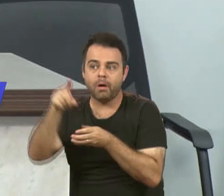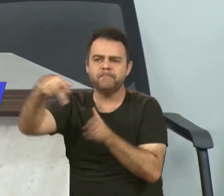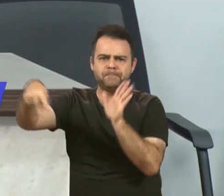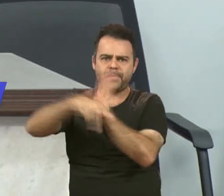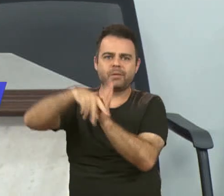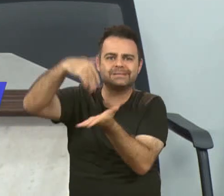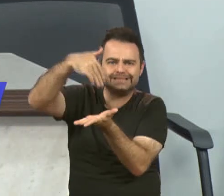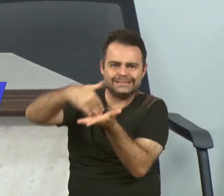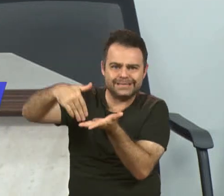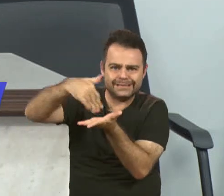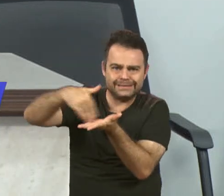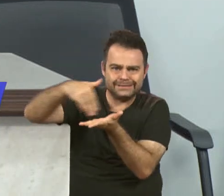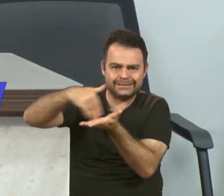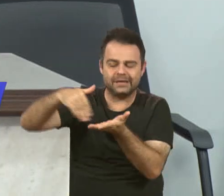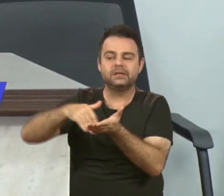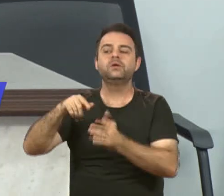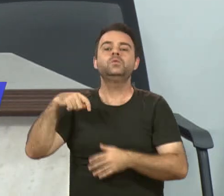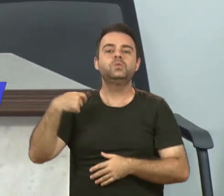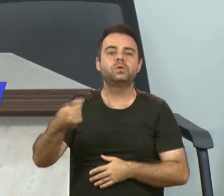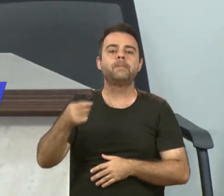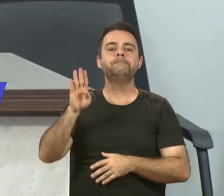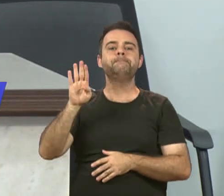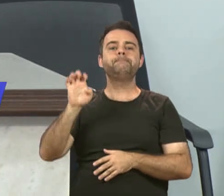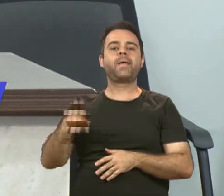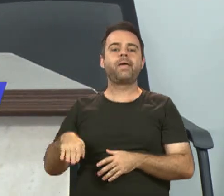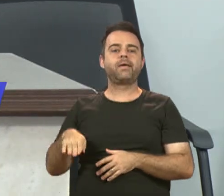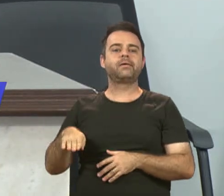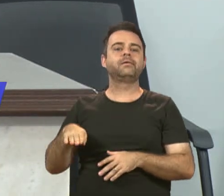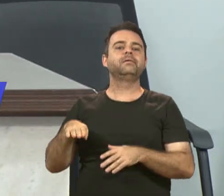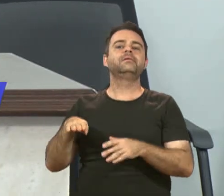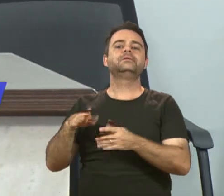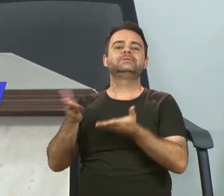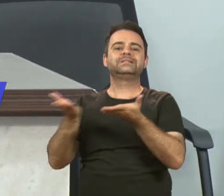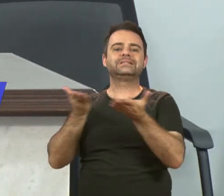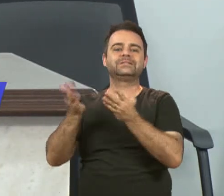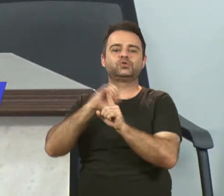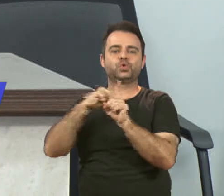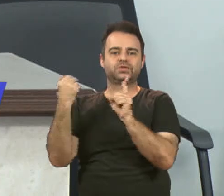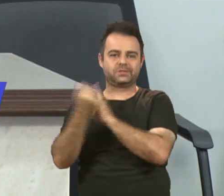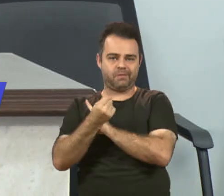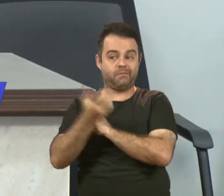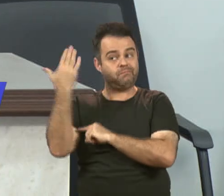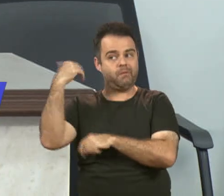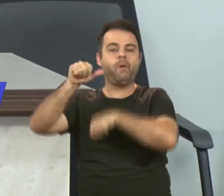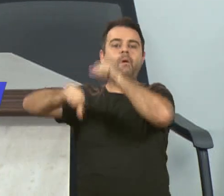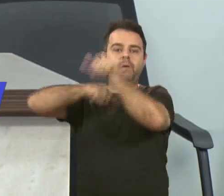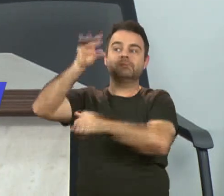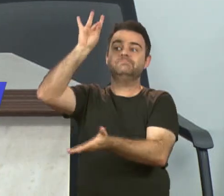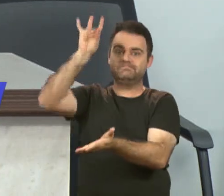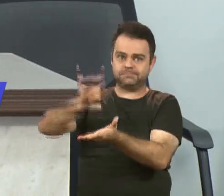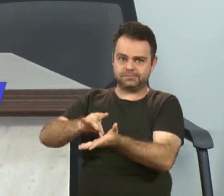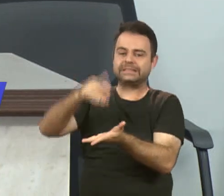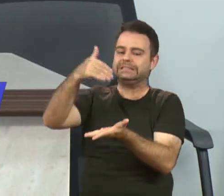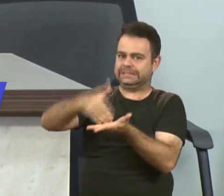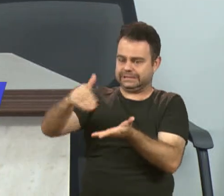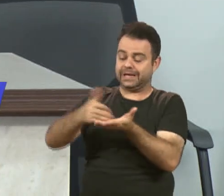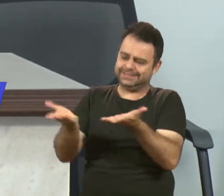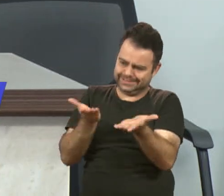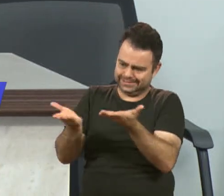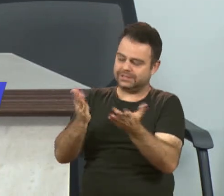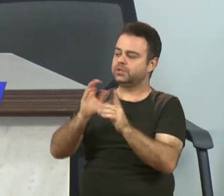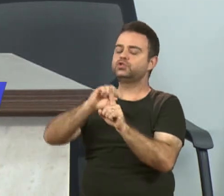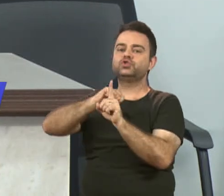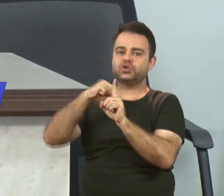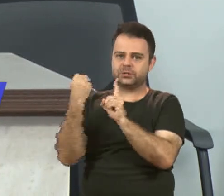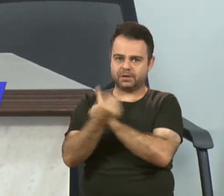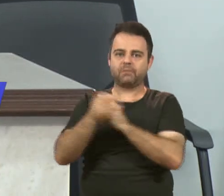era Bem-Estar Social, só depois passou a ser Secretaria Municipal de Assistência Social. Então,